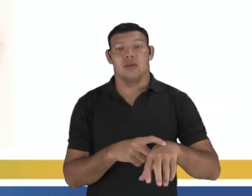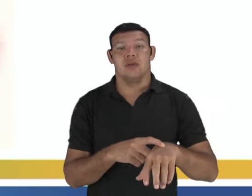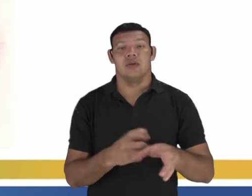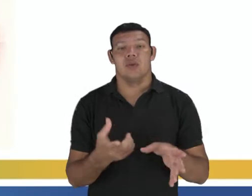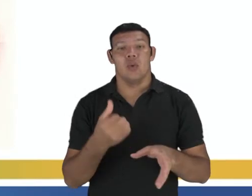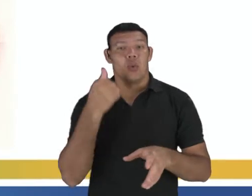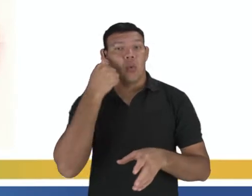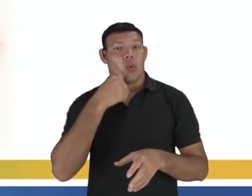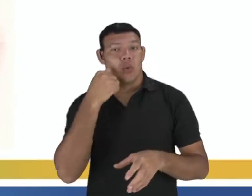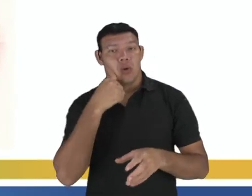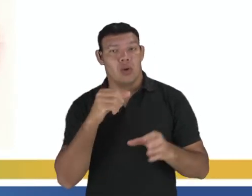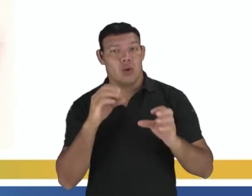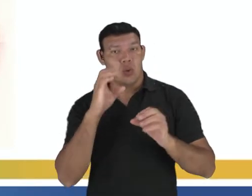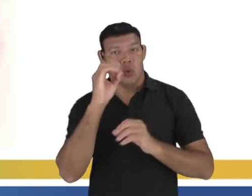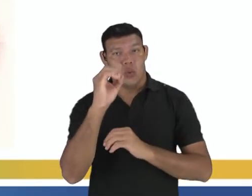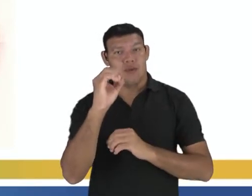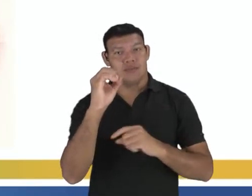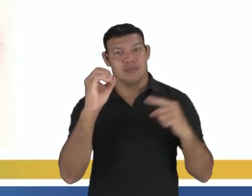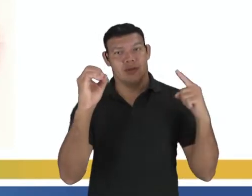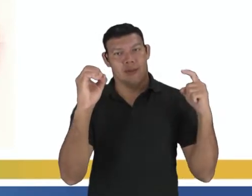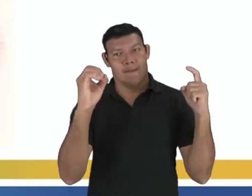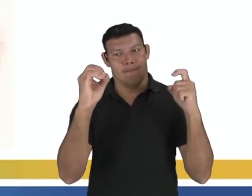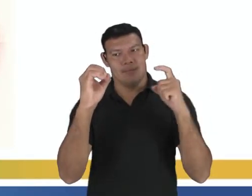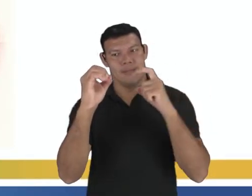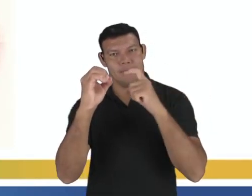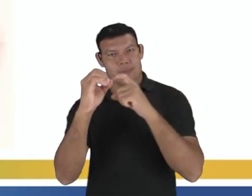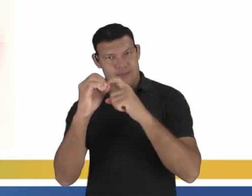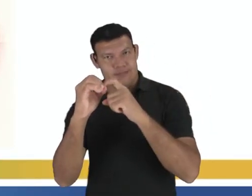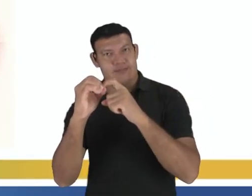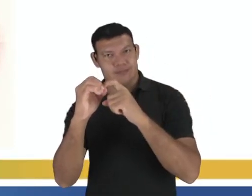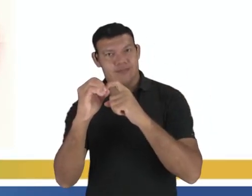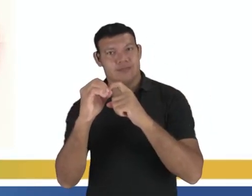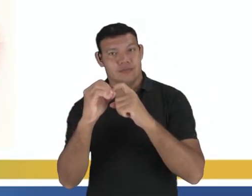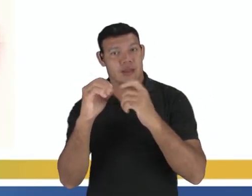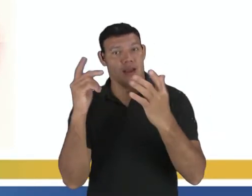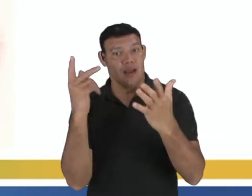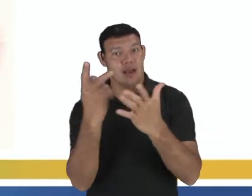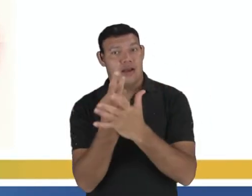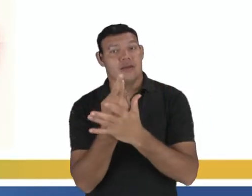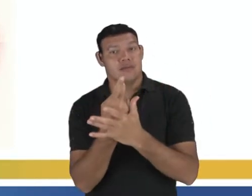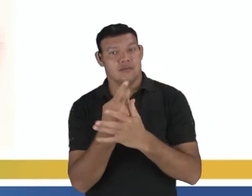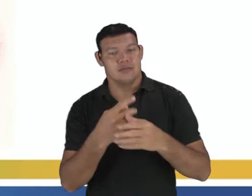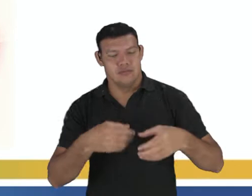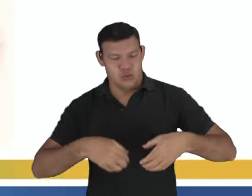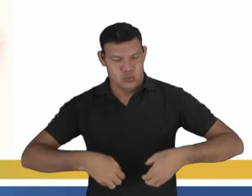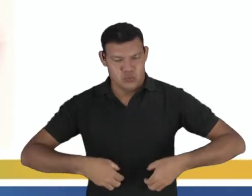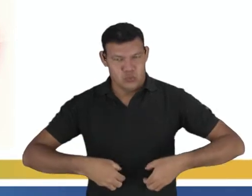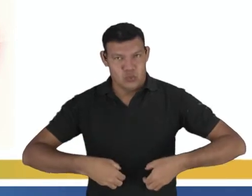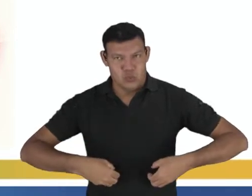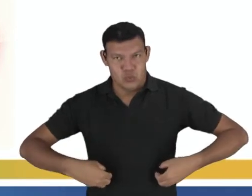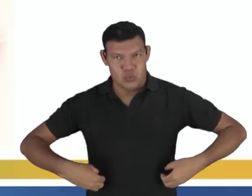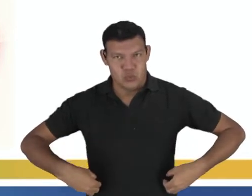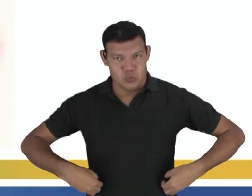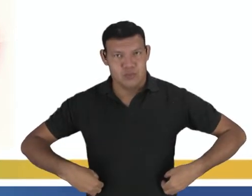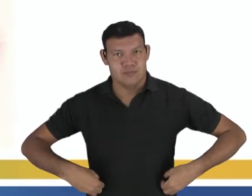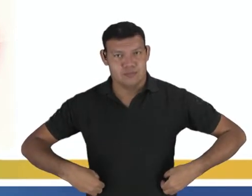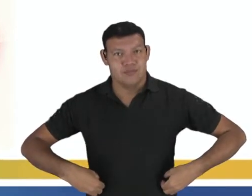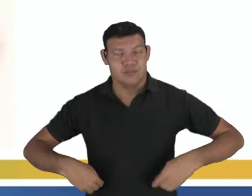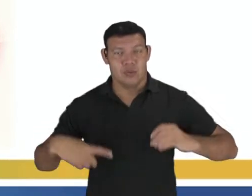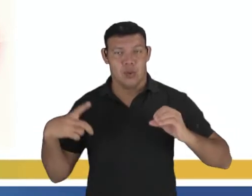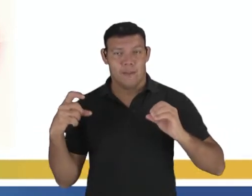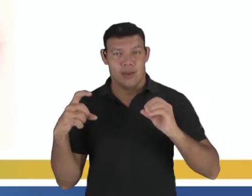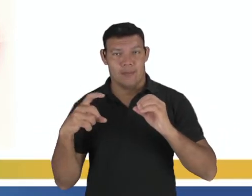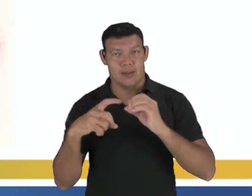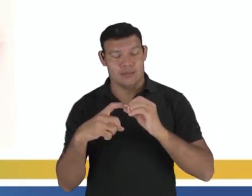gameta feminino é penetrado por um espermatozoide gameta masculino e ocorre geralmente nas tubas uterinas tá então a